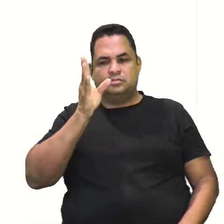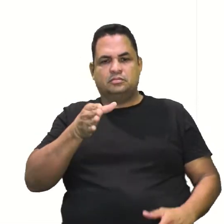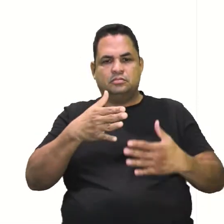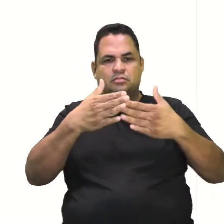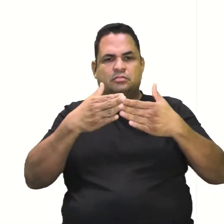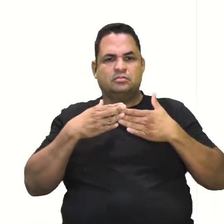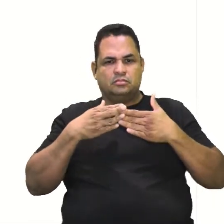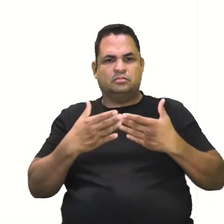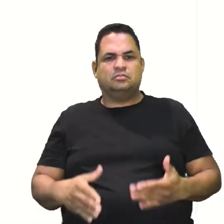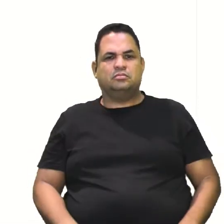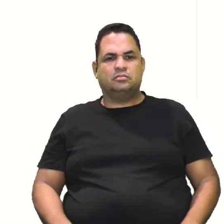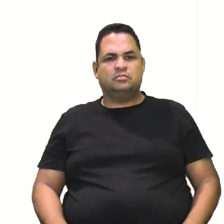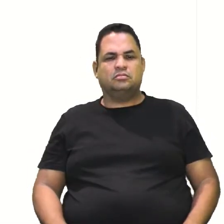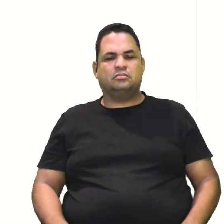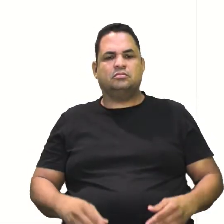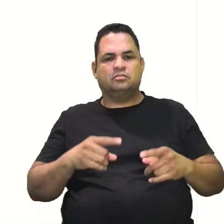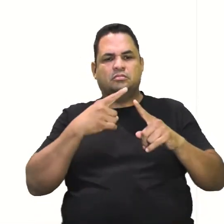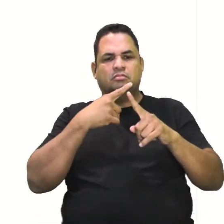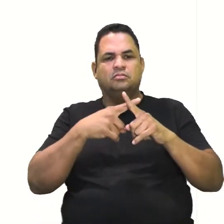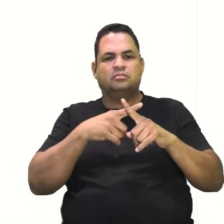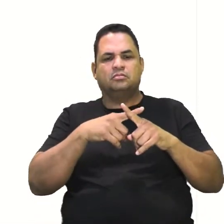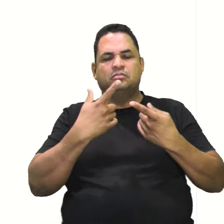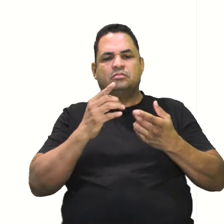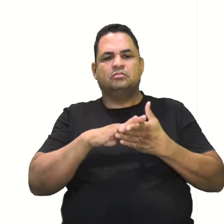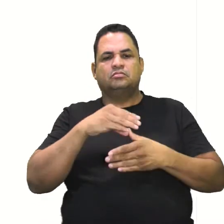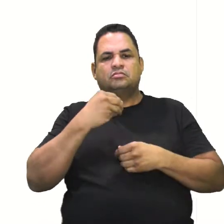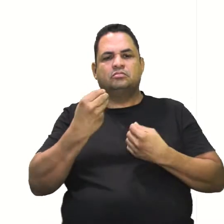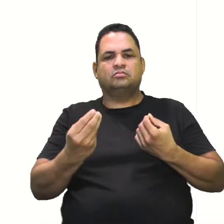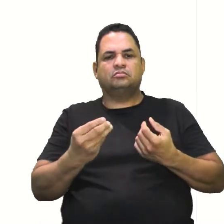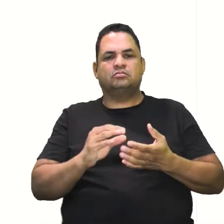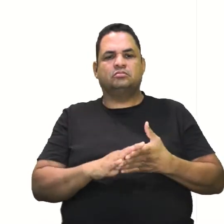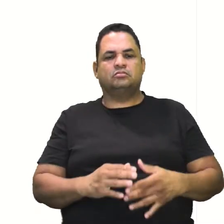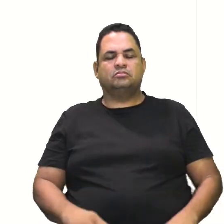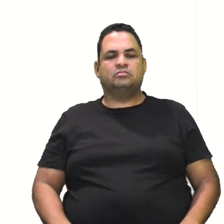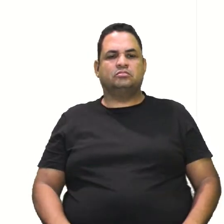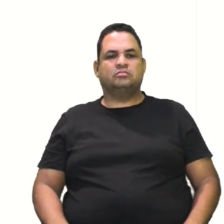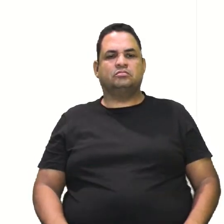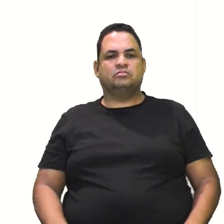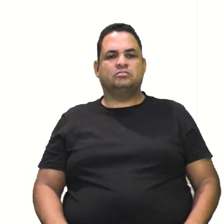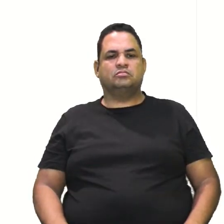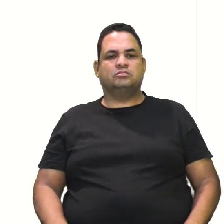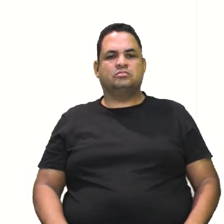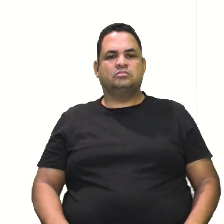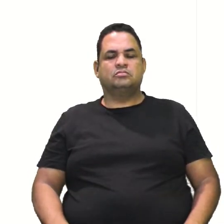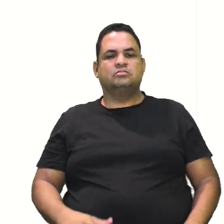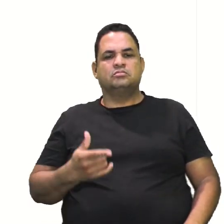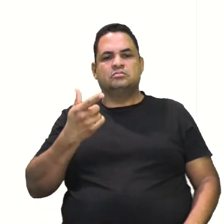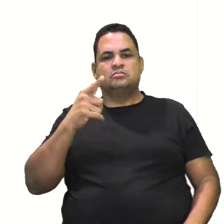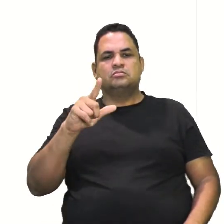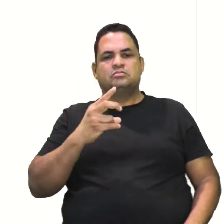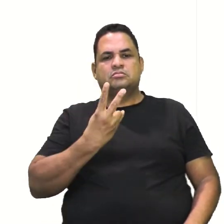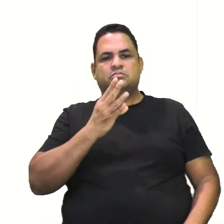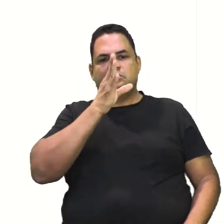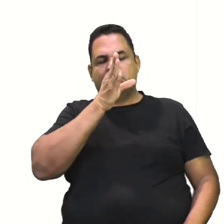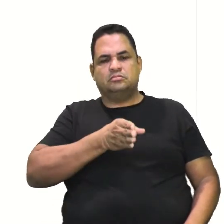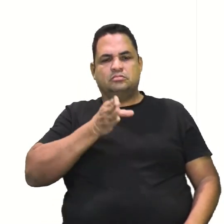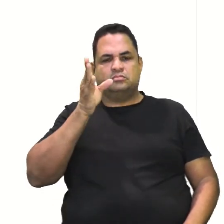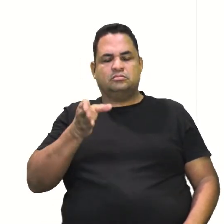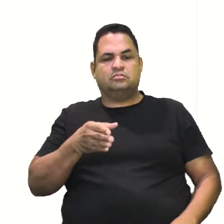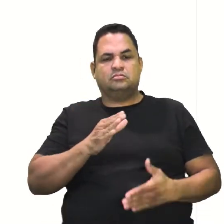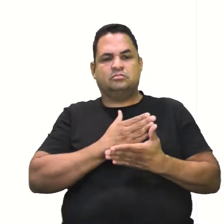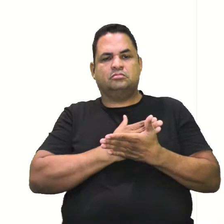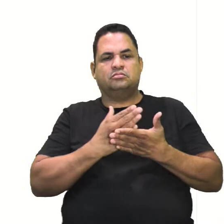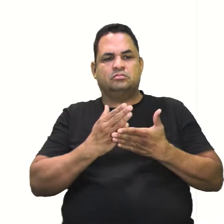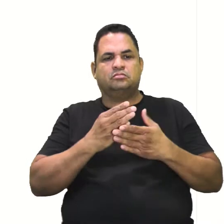por favor. E multiplica as diagonais lá fora. Então, a partir do momento que a gente repete as duas colunas, a gente